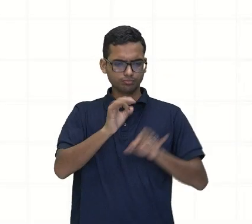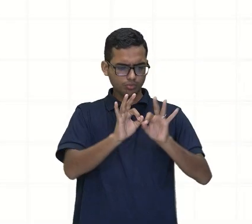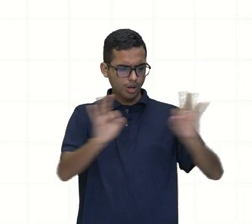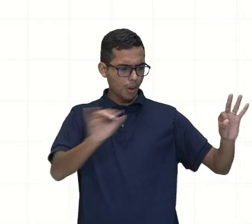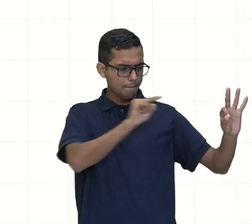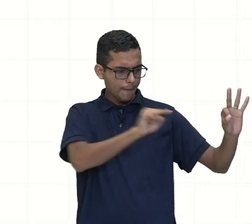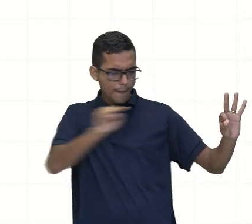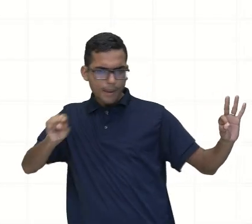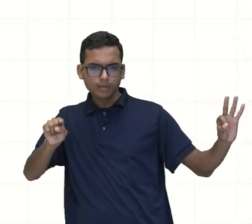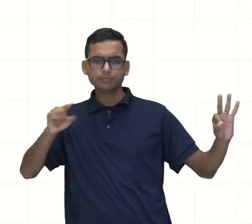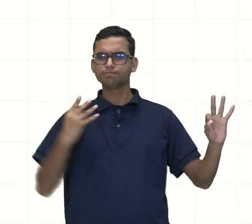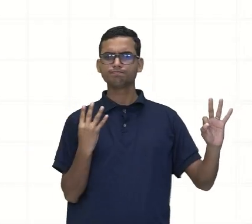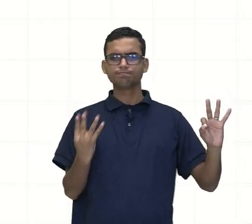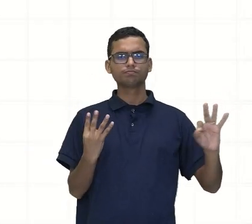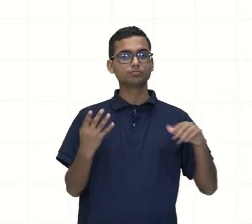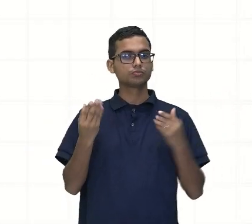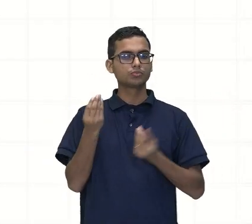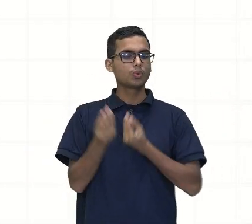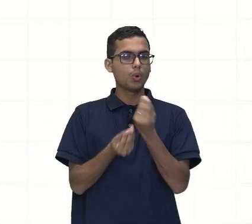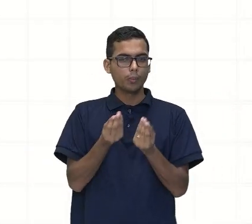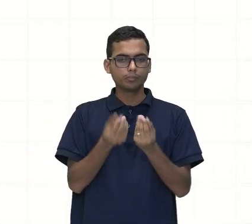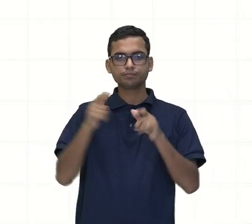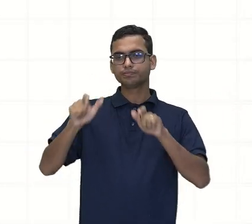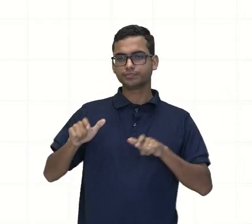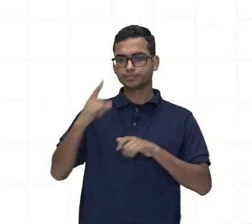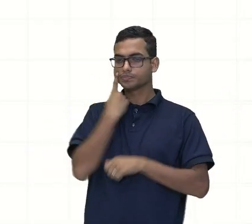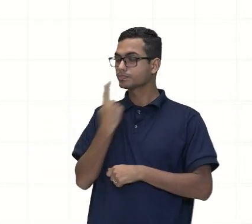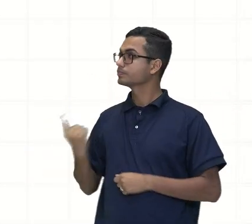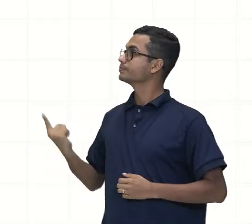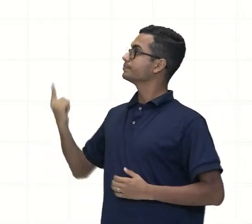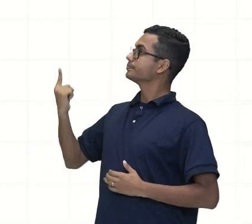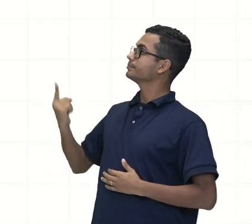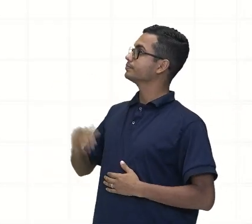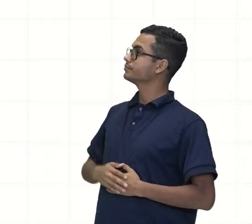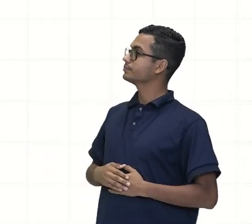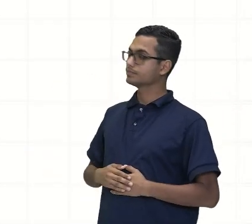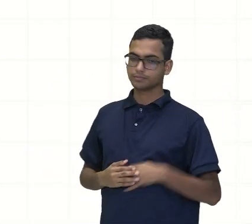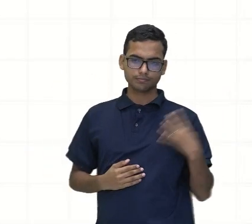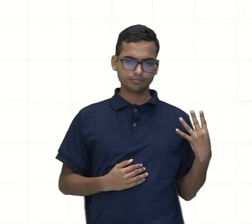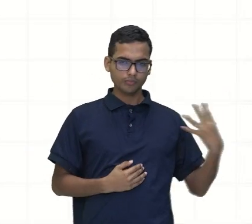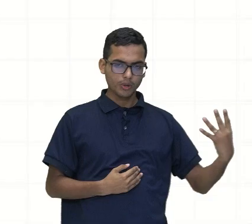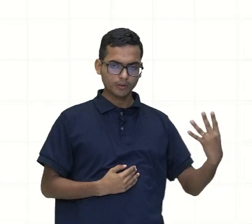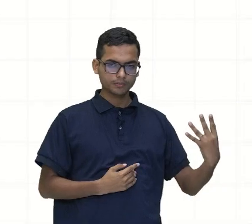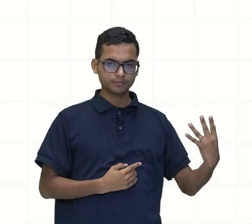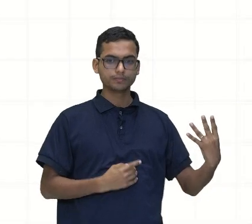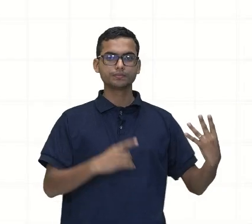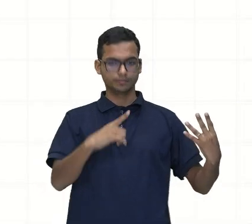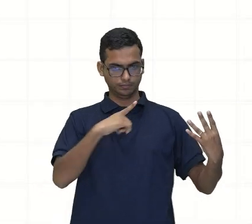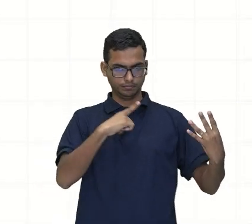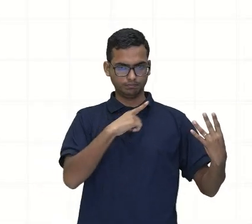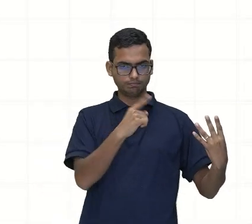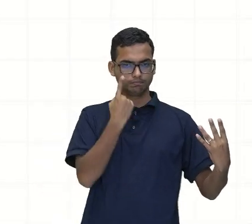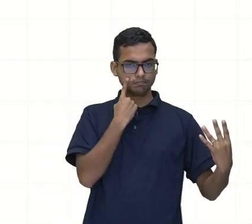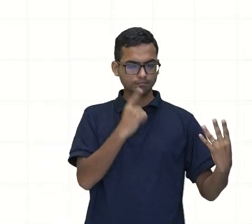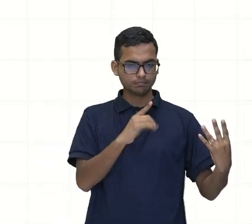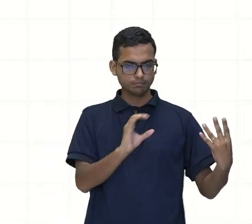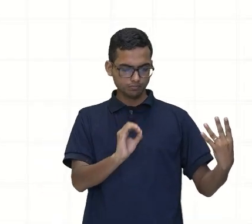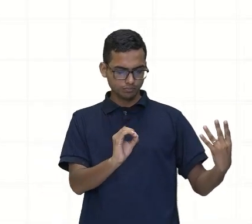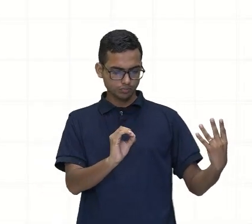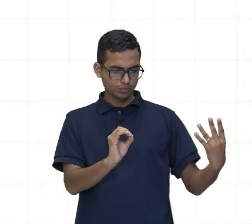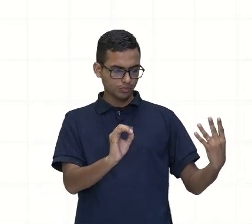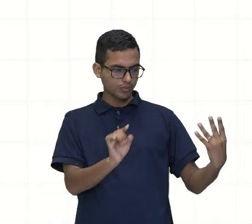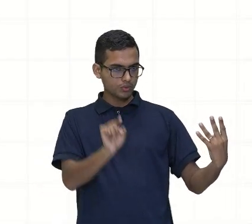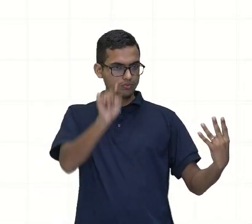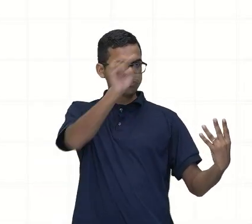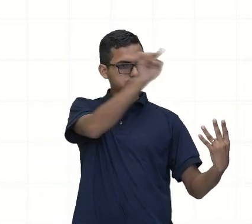está o 4. Está aqui, ó, ele está marcado, ele tem uma distância que vai do 0